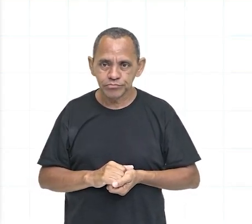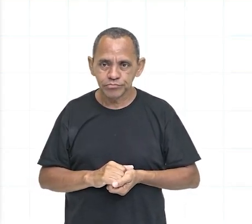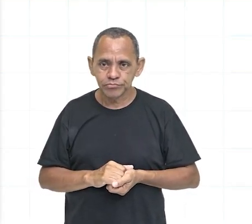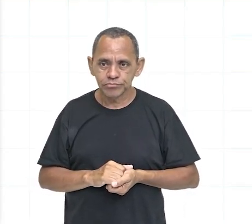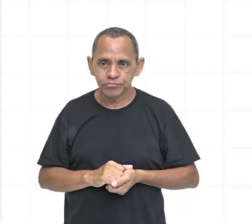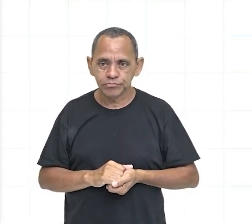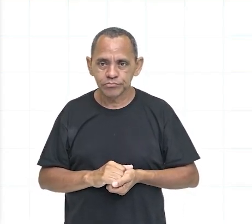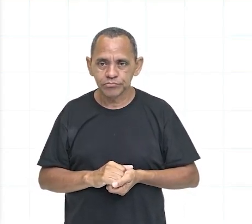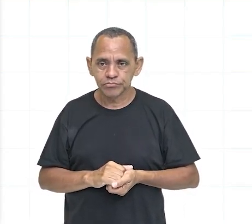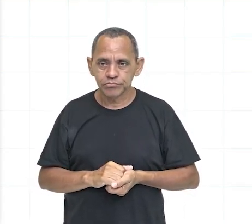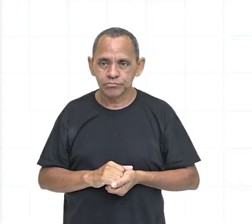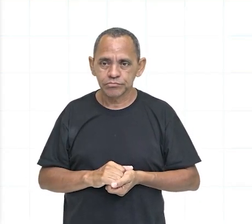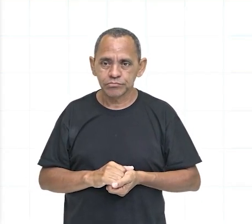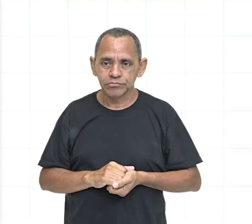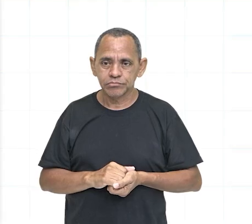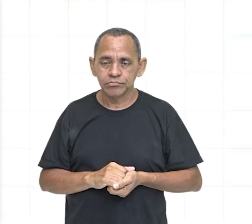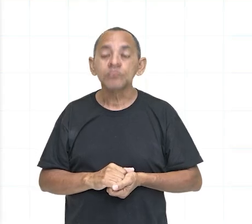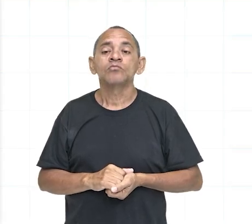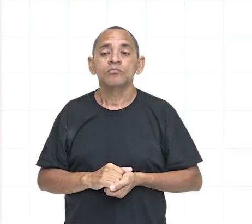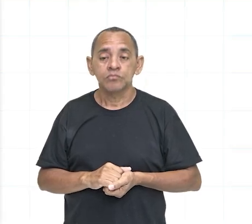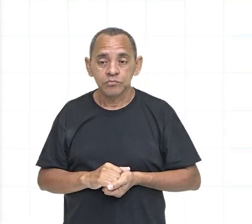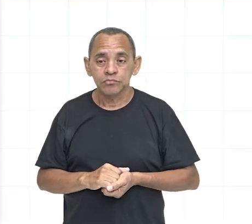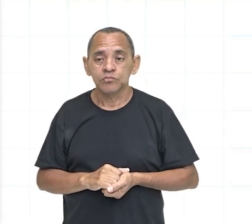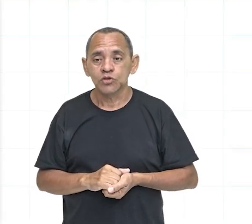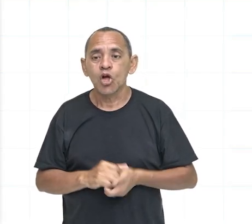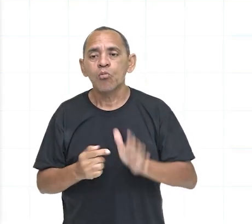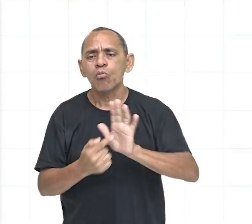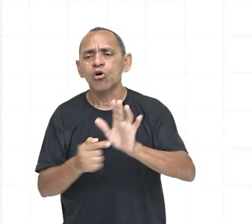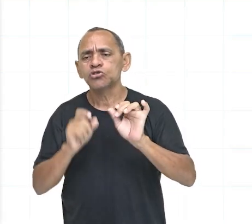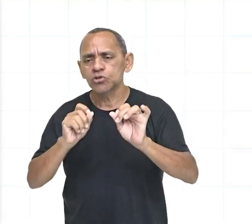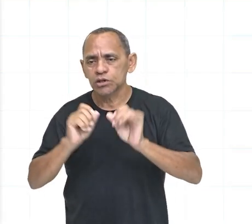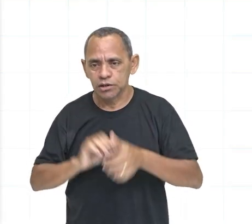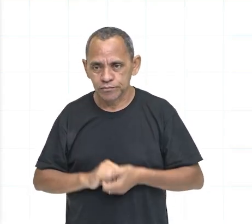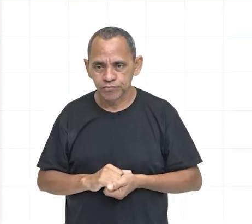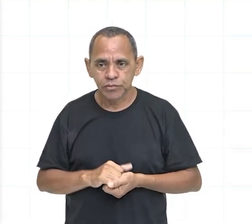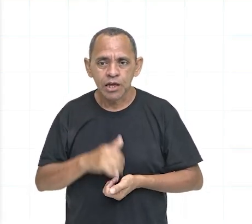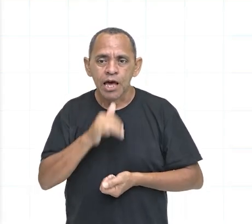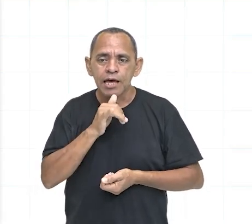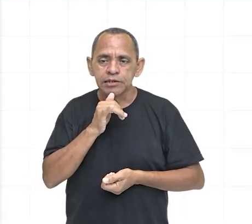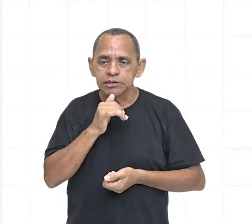iate. Esse exemplo, então, evidencia,